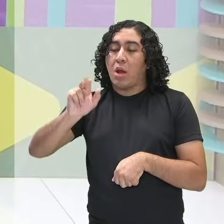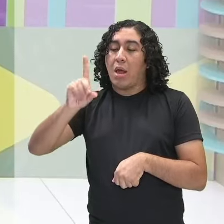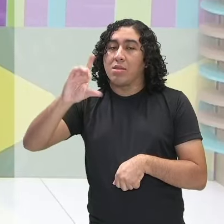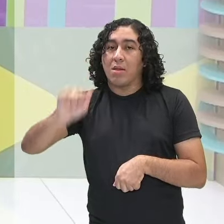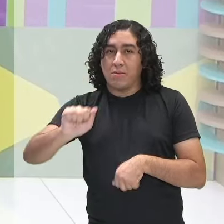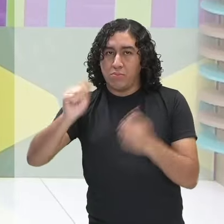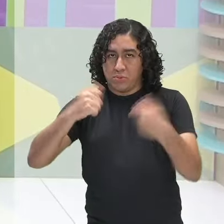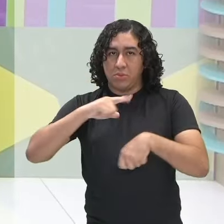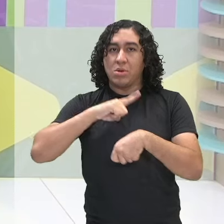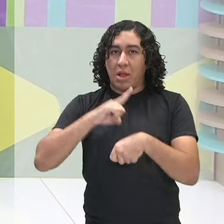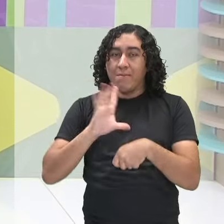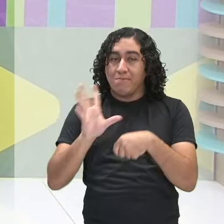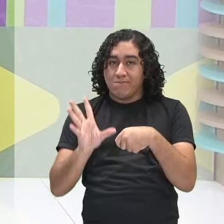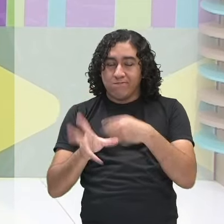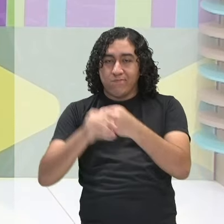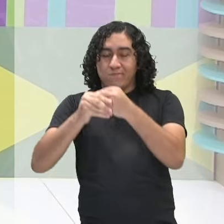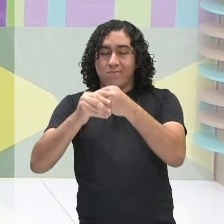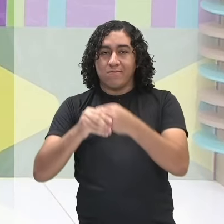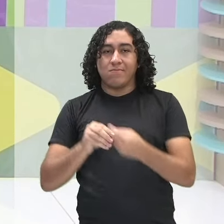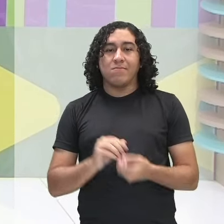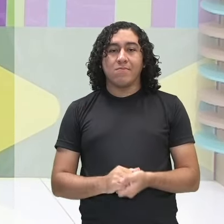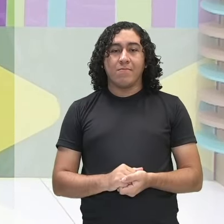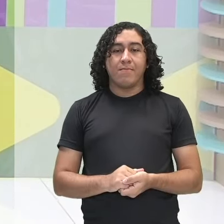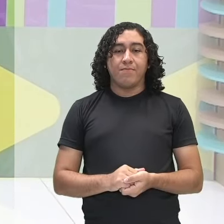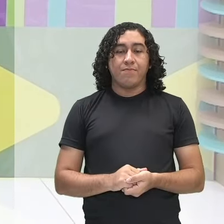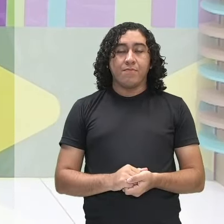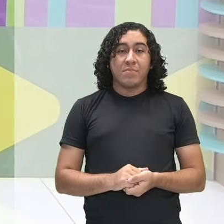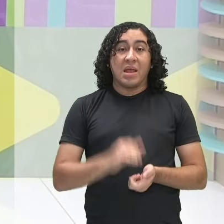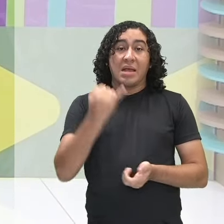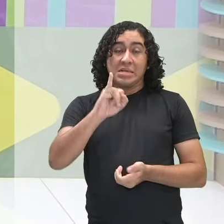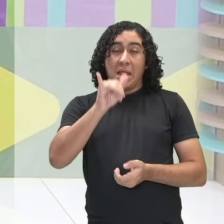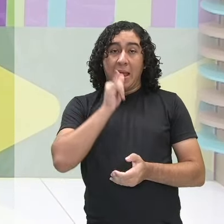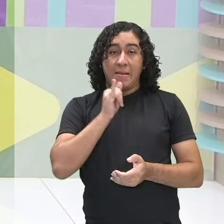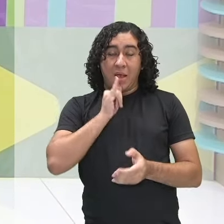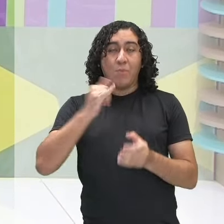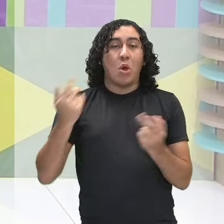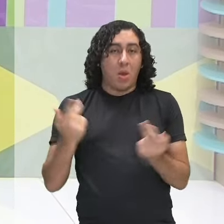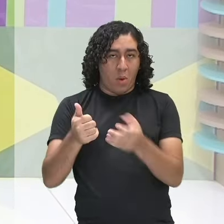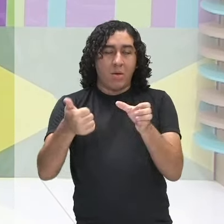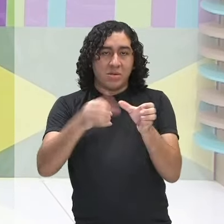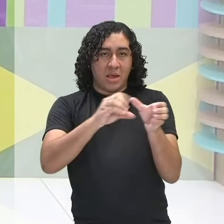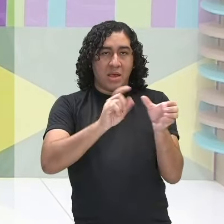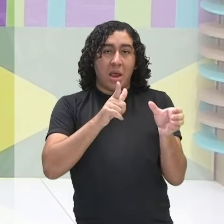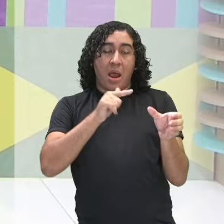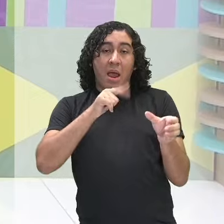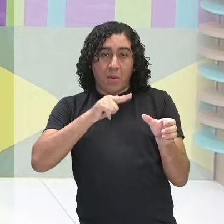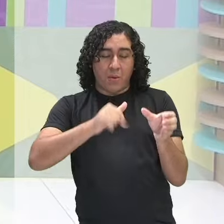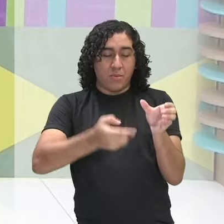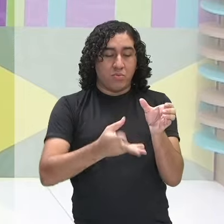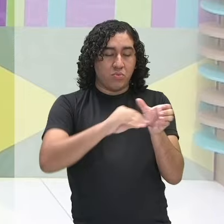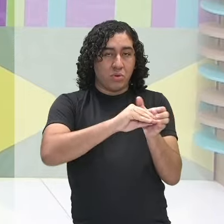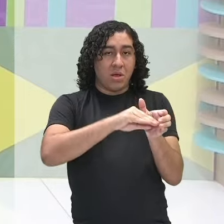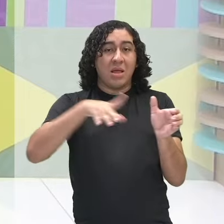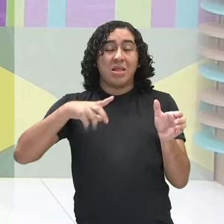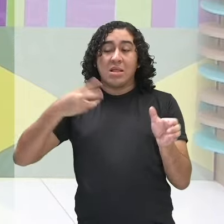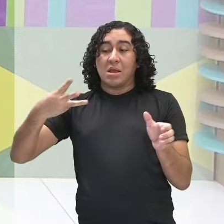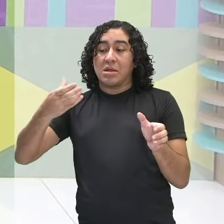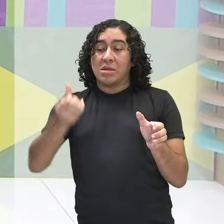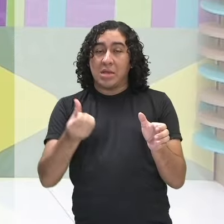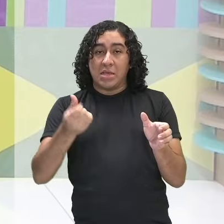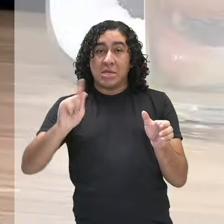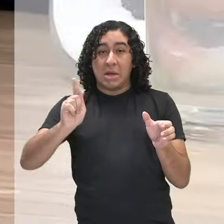colocado mais. Se eu coloco aqui 36 gramas de sal em